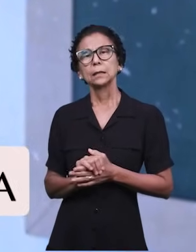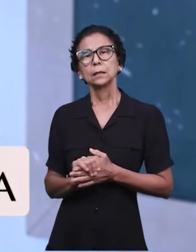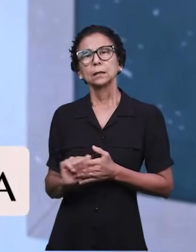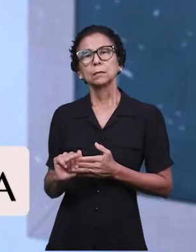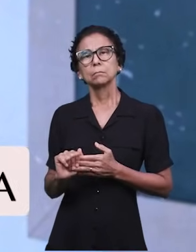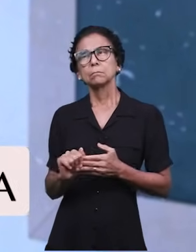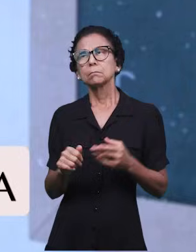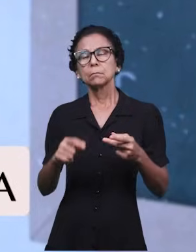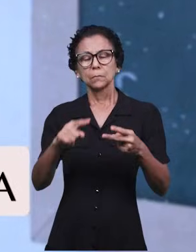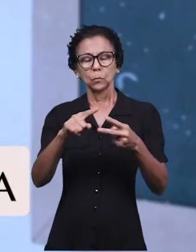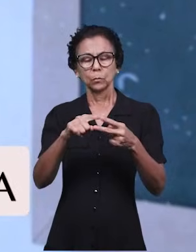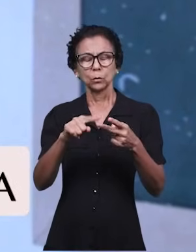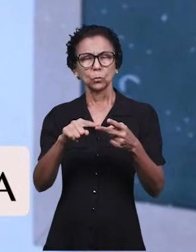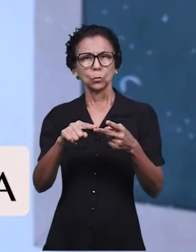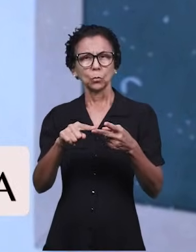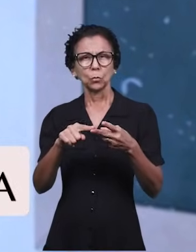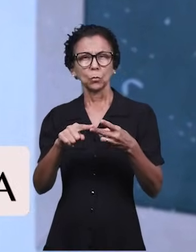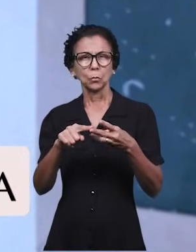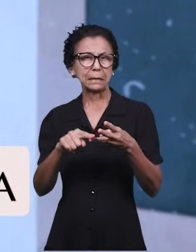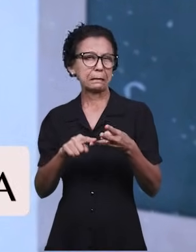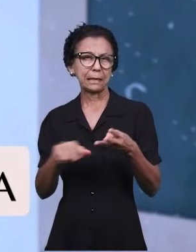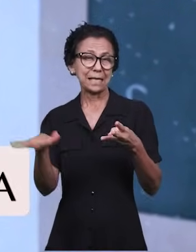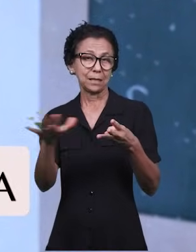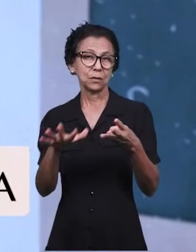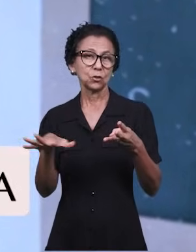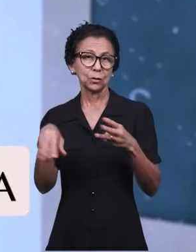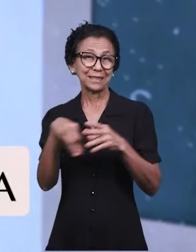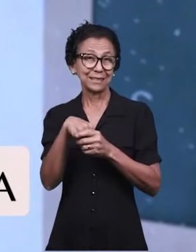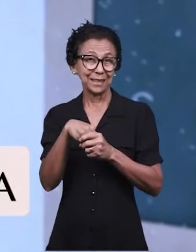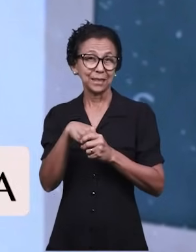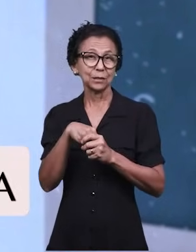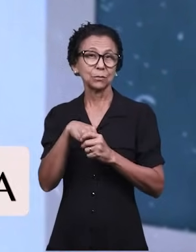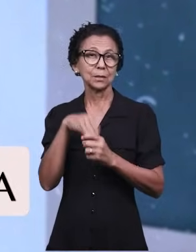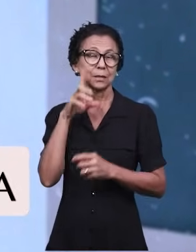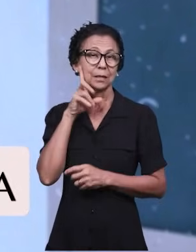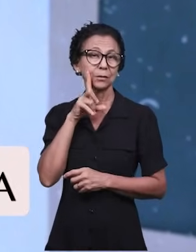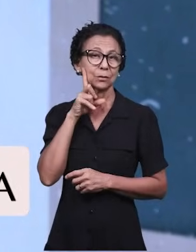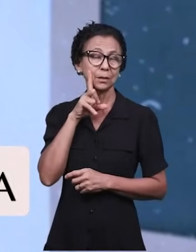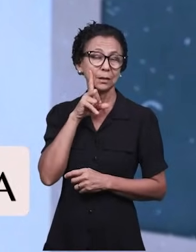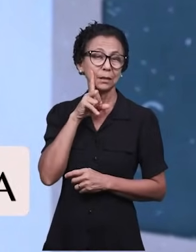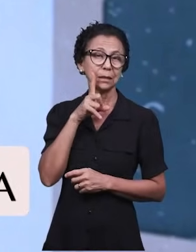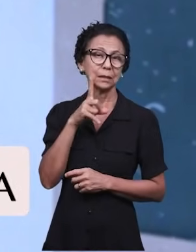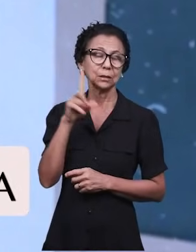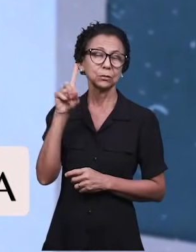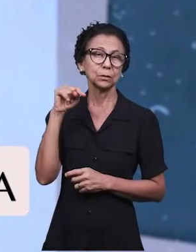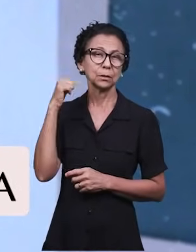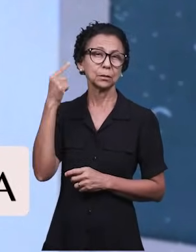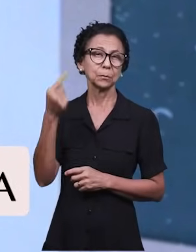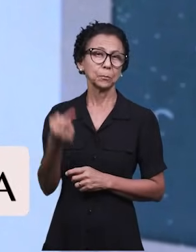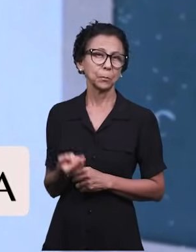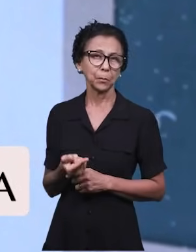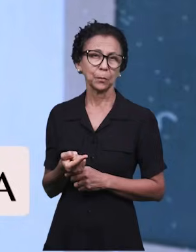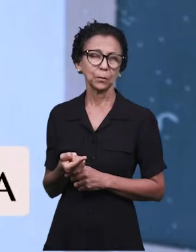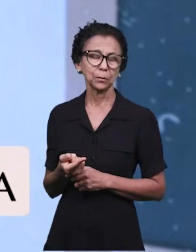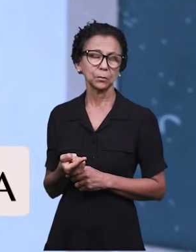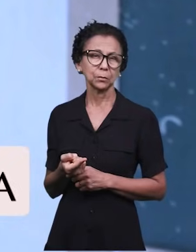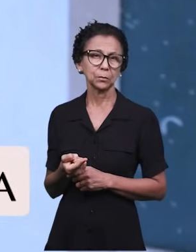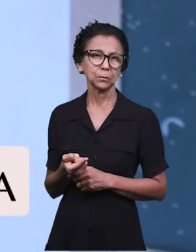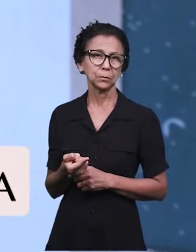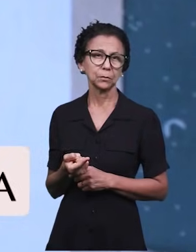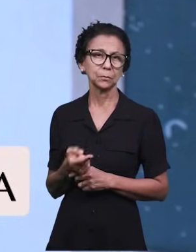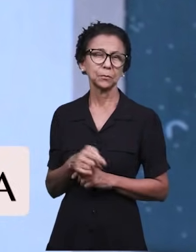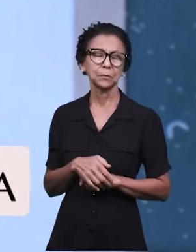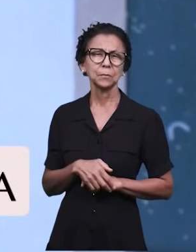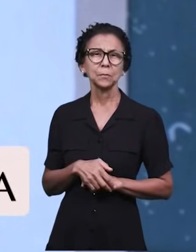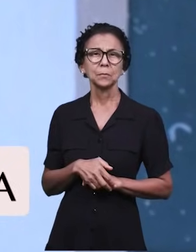começamos outras na região de Chicago. Depois fomos servir por um